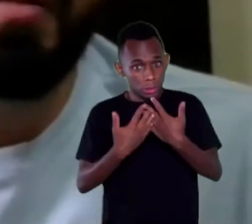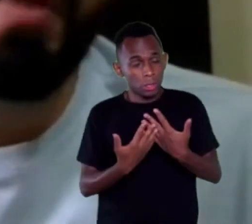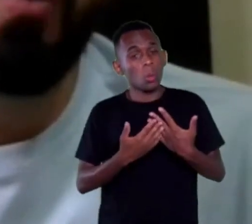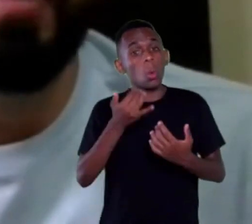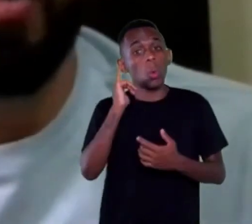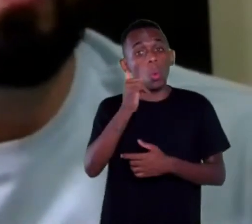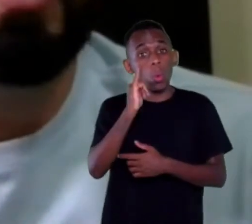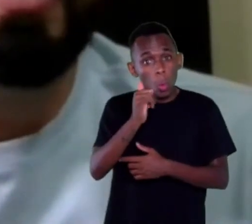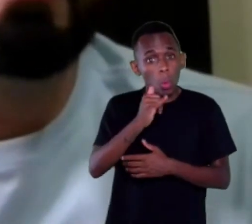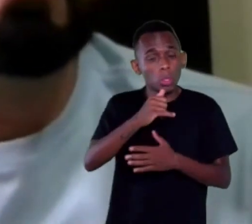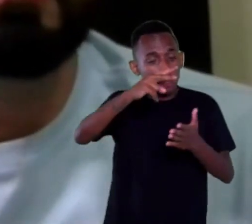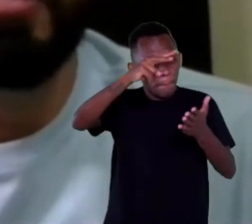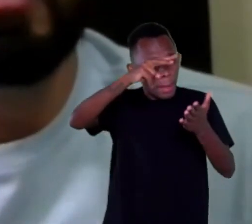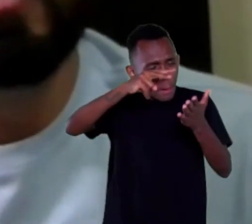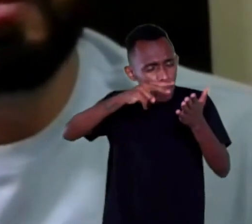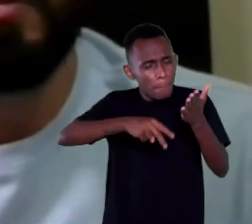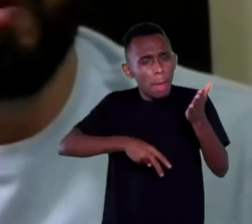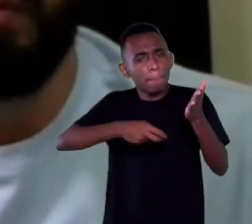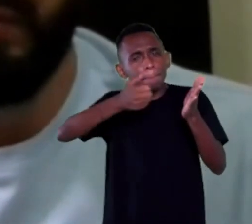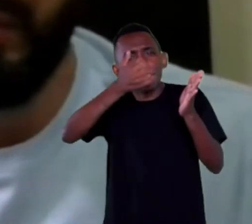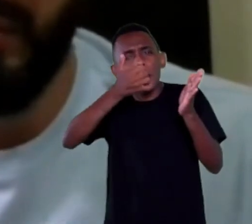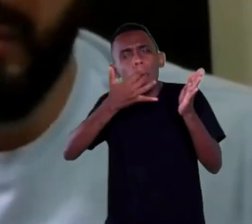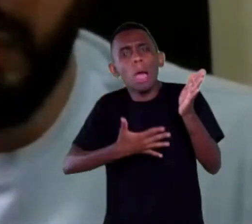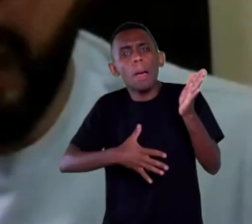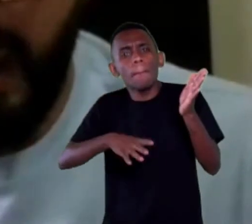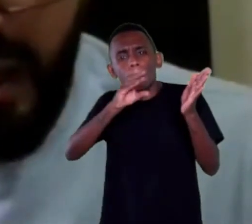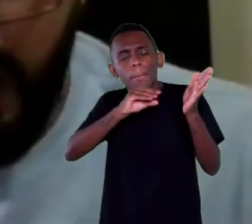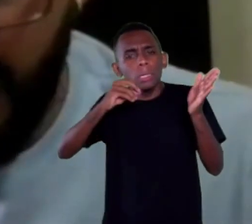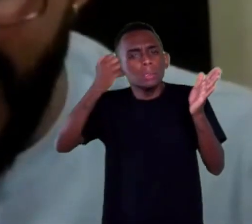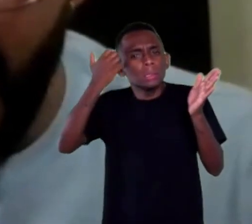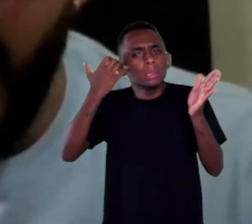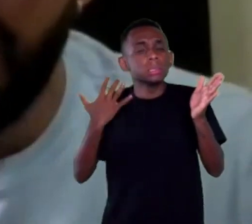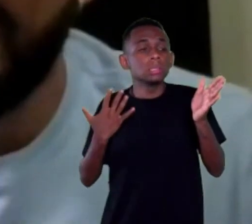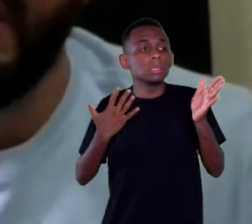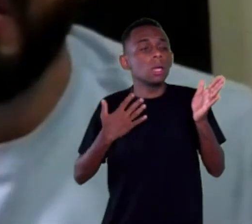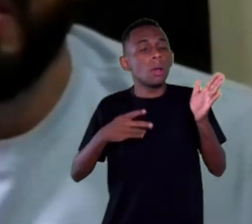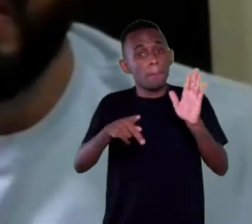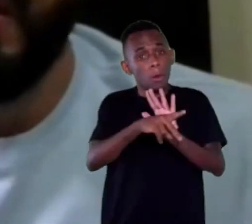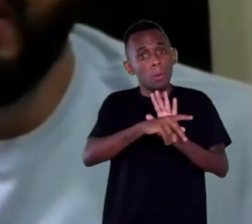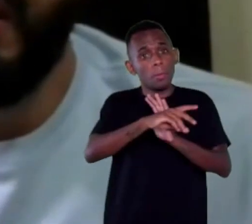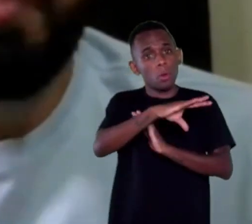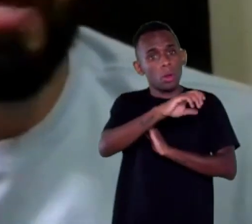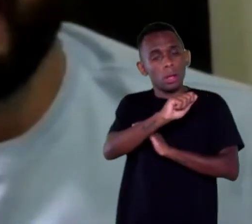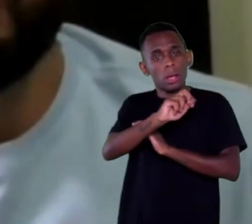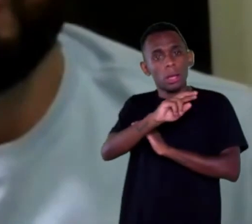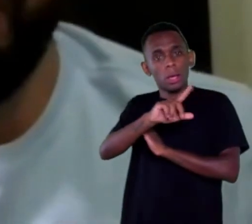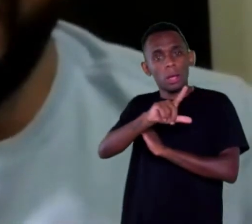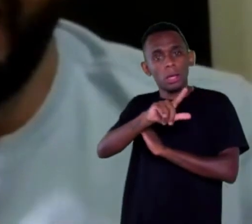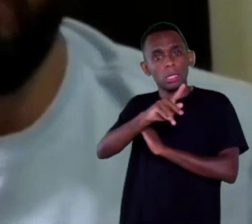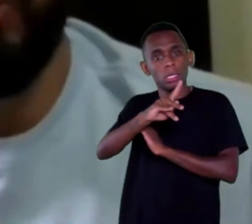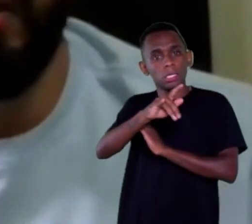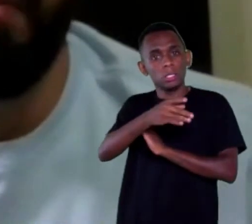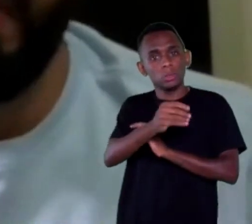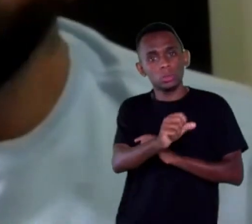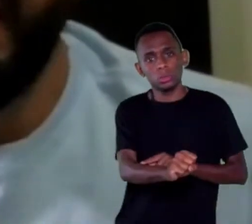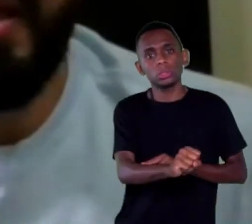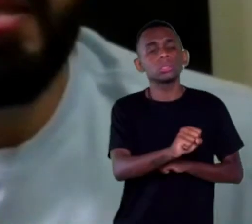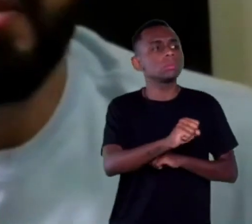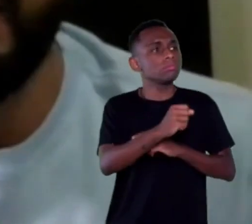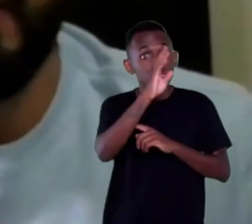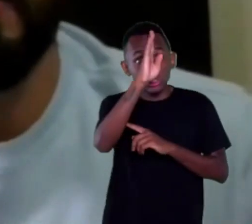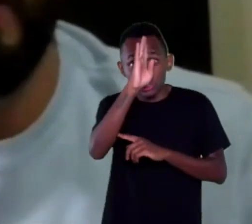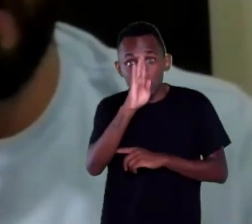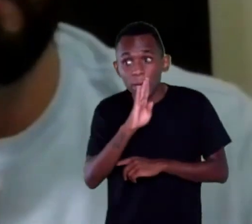ela é feita pelo Brau, e esses textos estão narrados e liberados de forma gratuita. Para